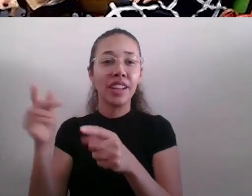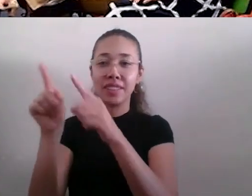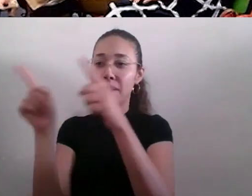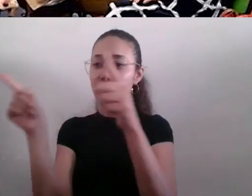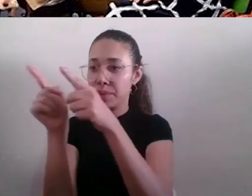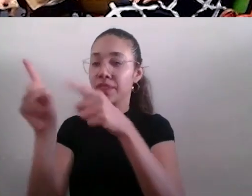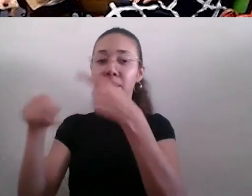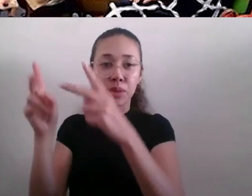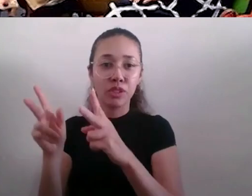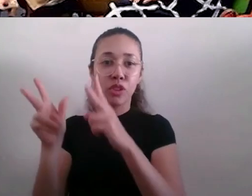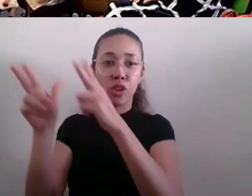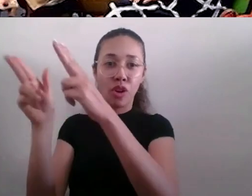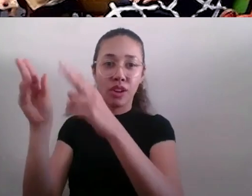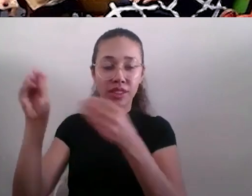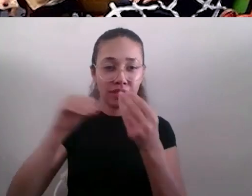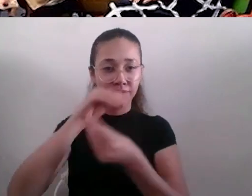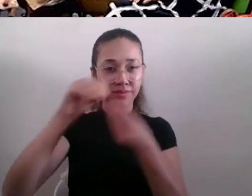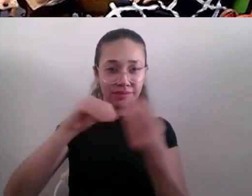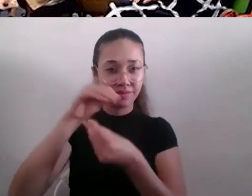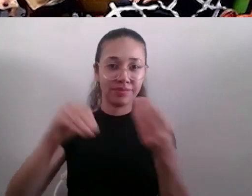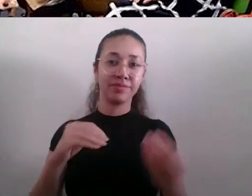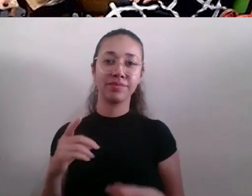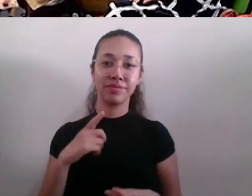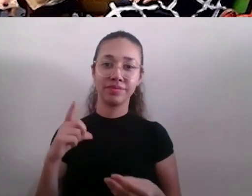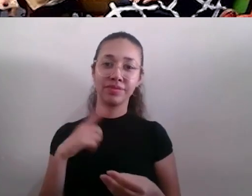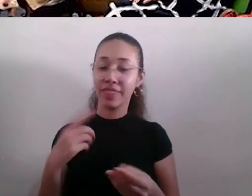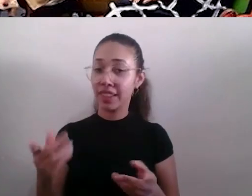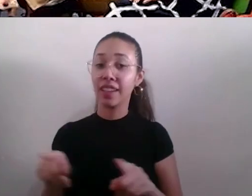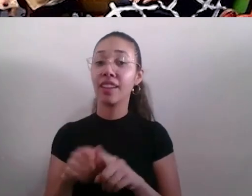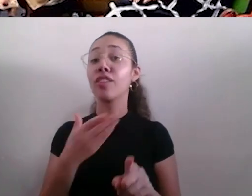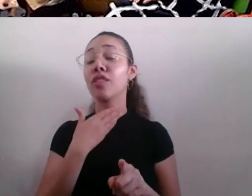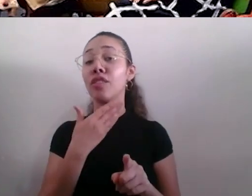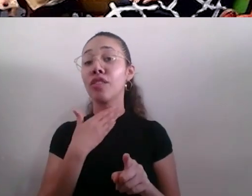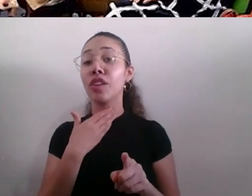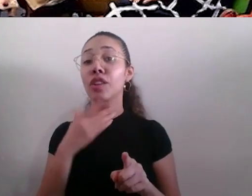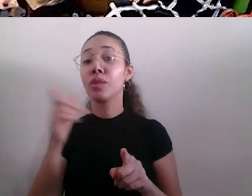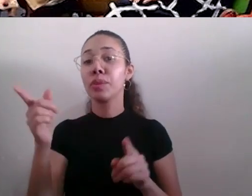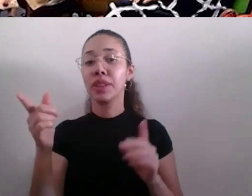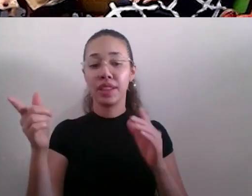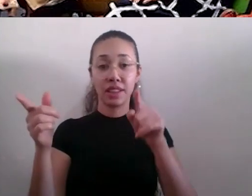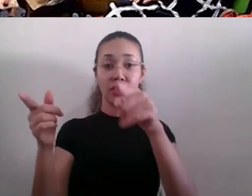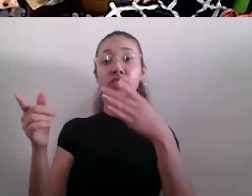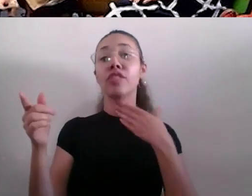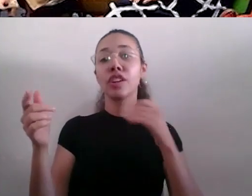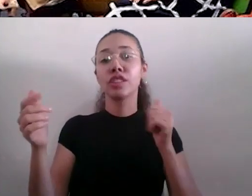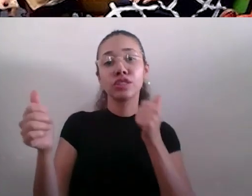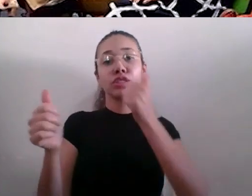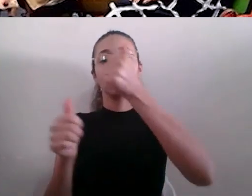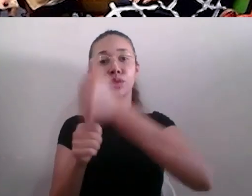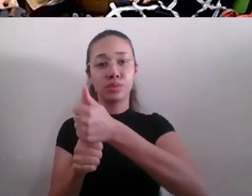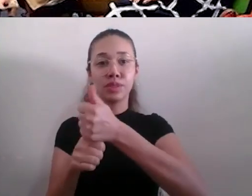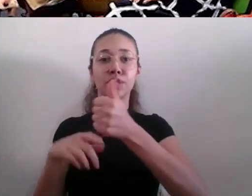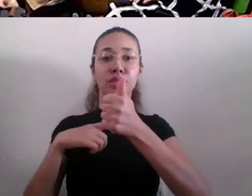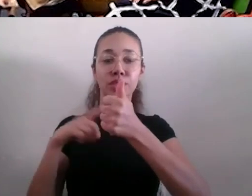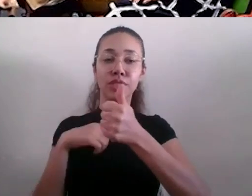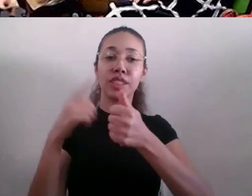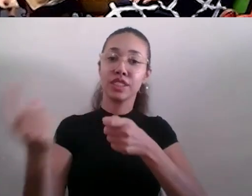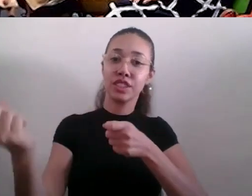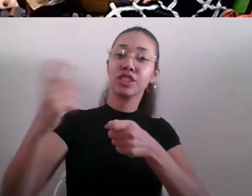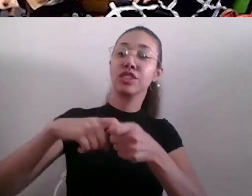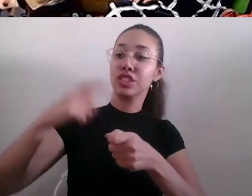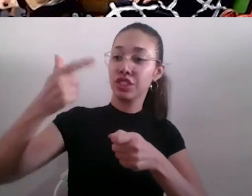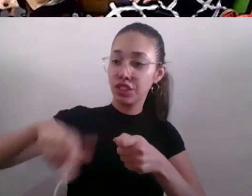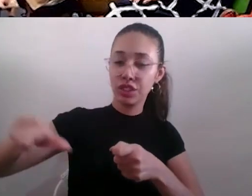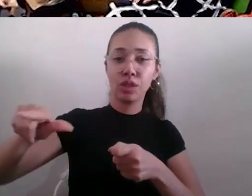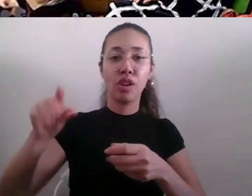corta, tá? Faz um fade out do volume dele, bota a tua locução e depois volta o cara mais um pouquinho, porque alguma coisa